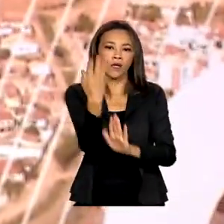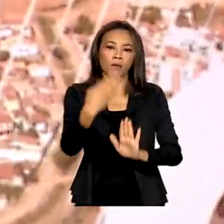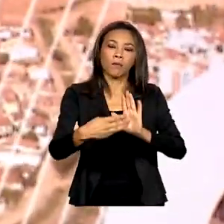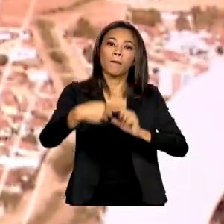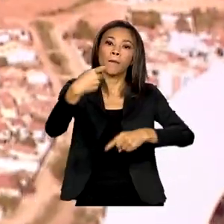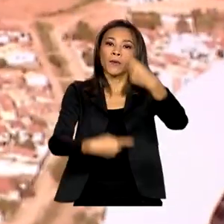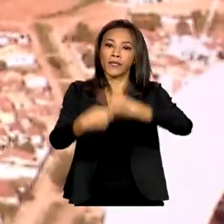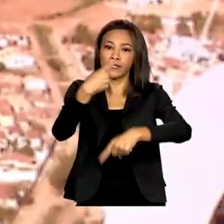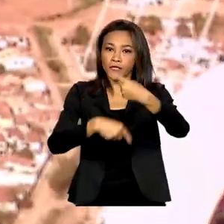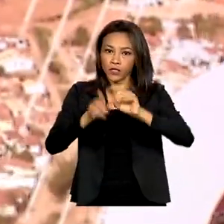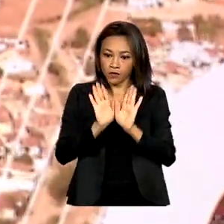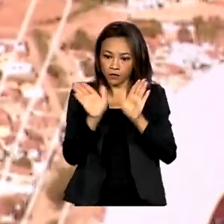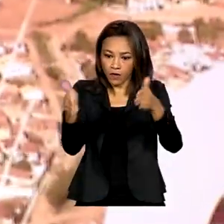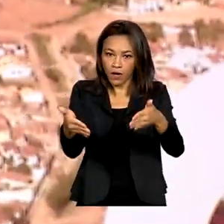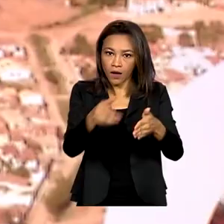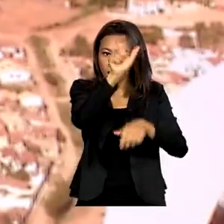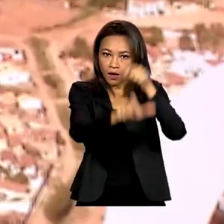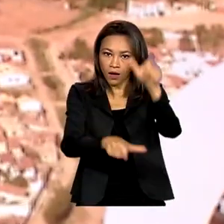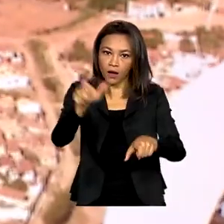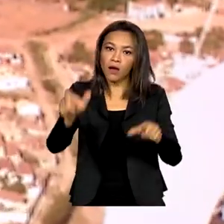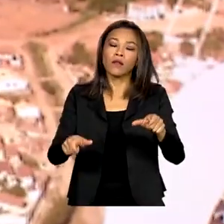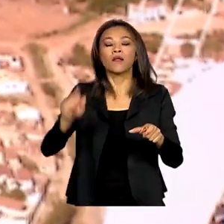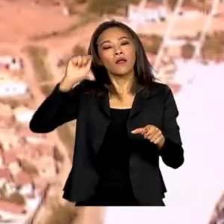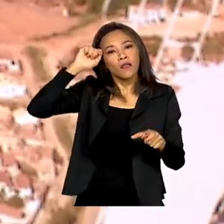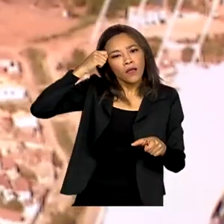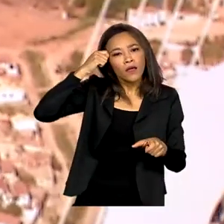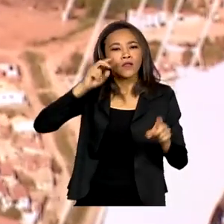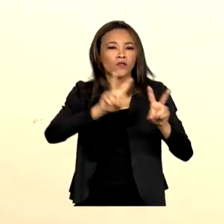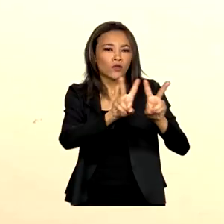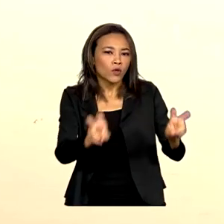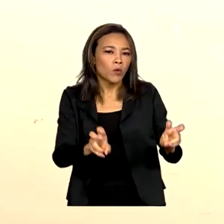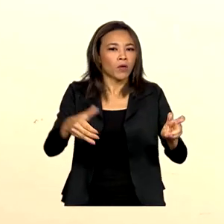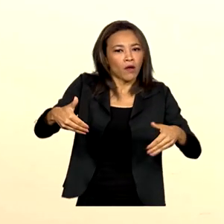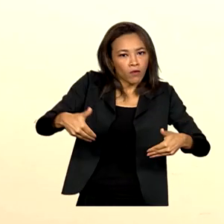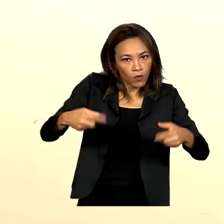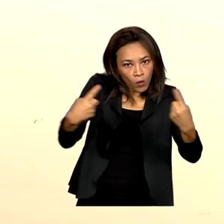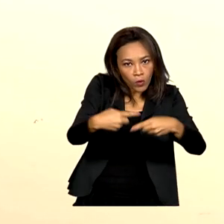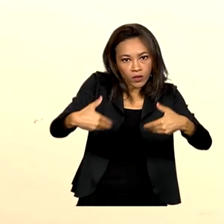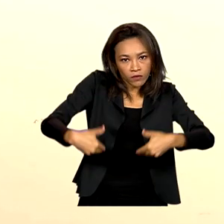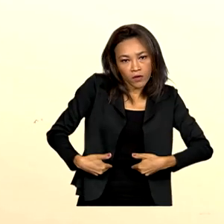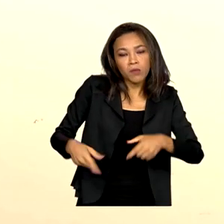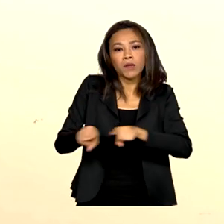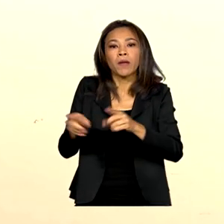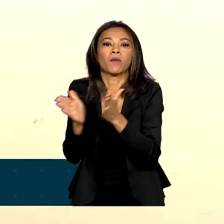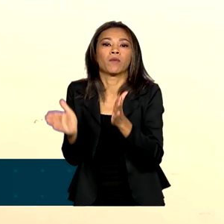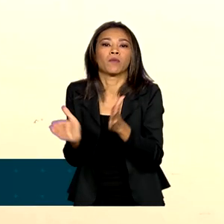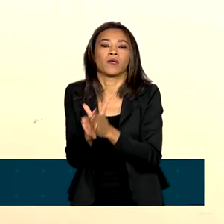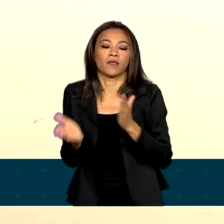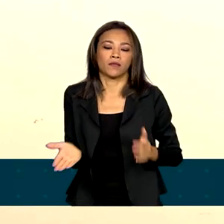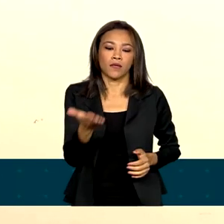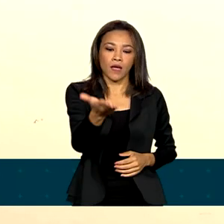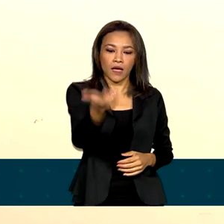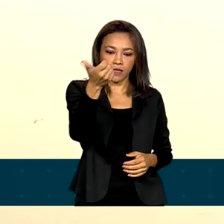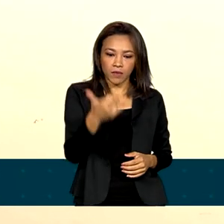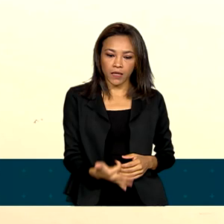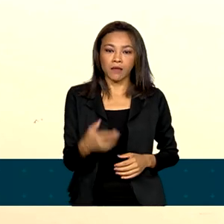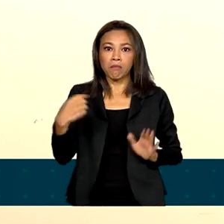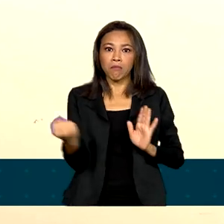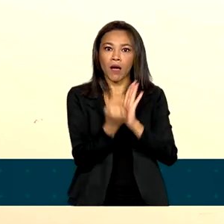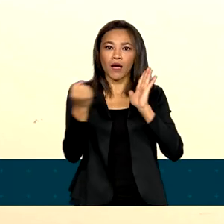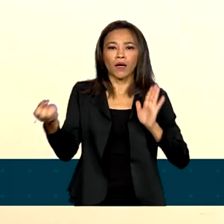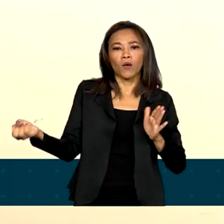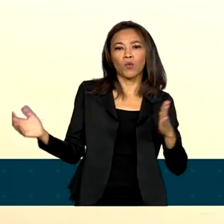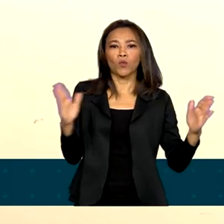voltadas à população negra, como o combate à fome e à pobreza. Esse acordo de cooperação, ele marca uma nova era, um